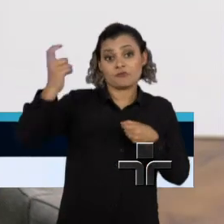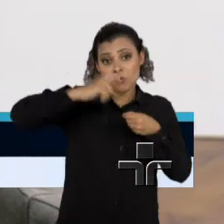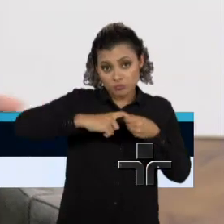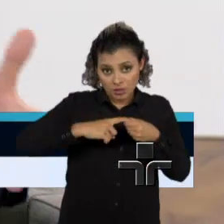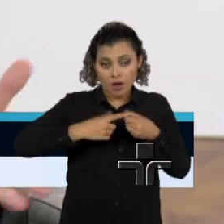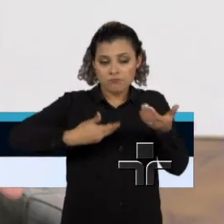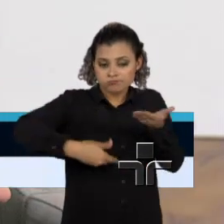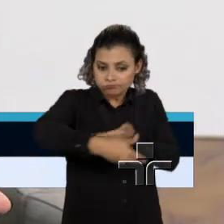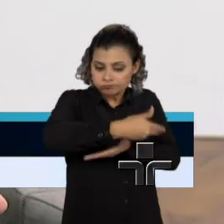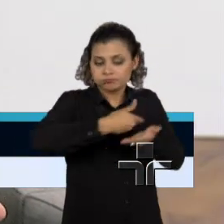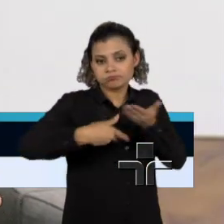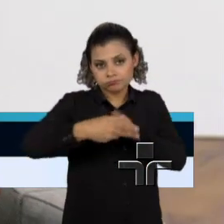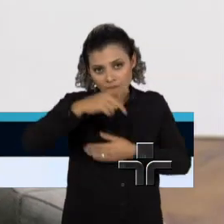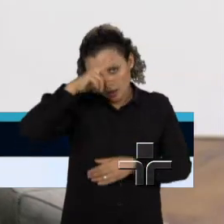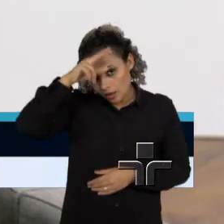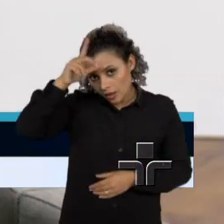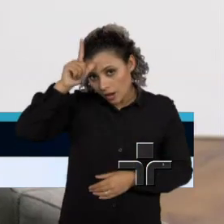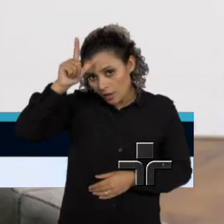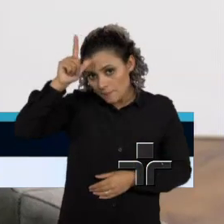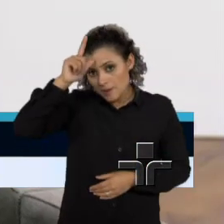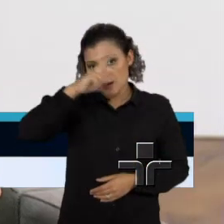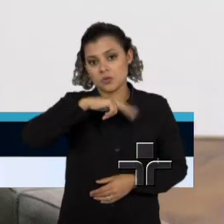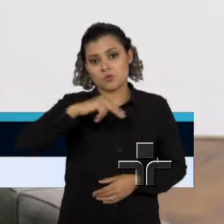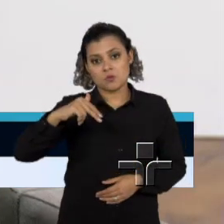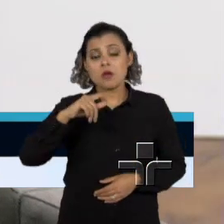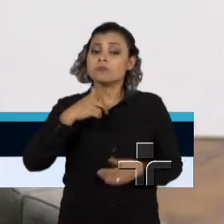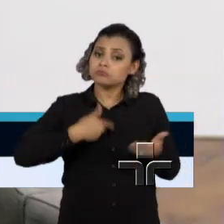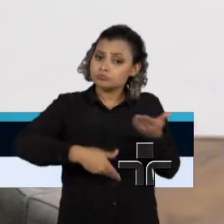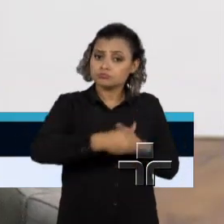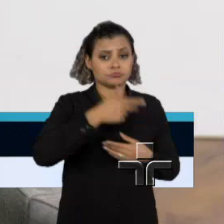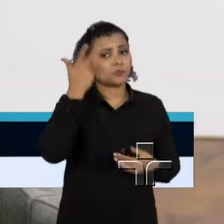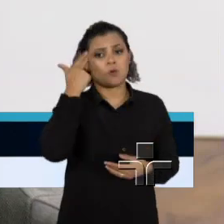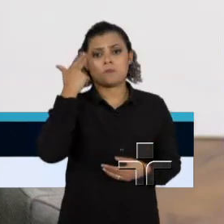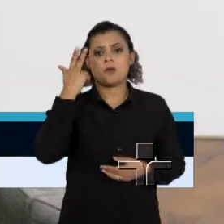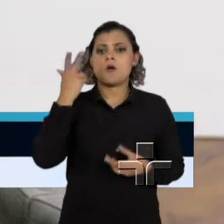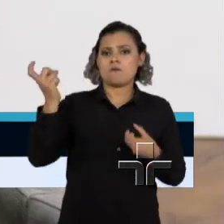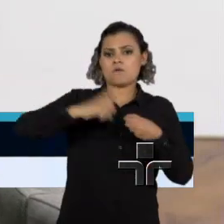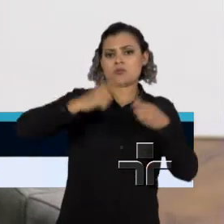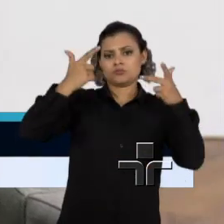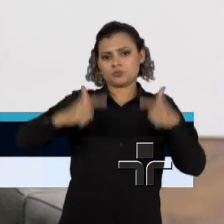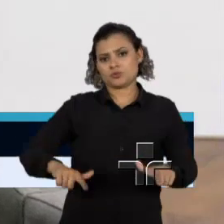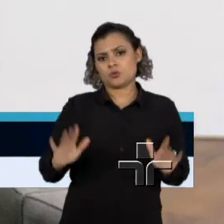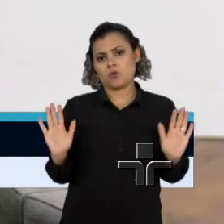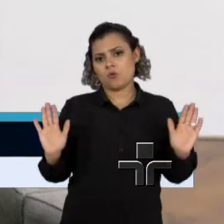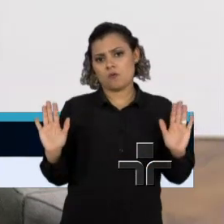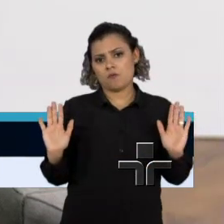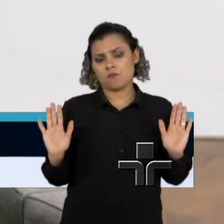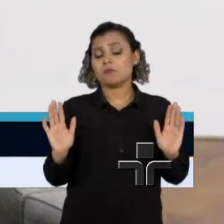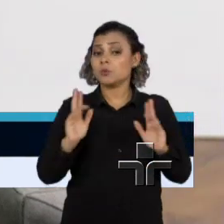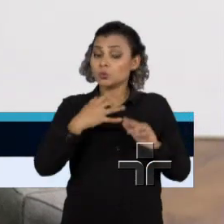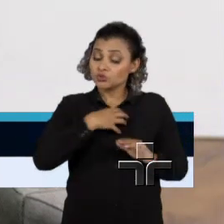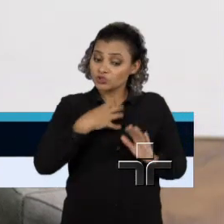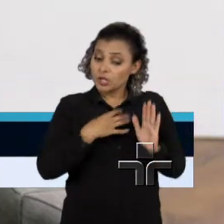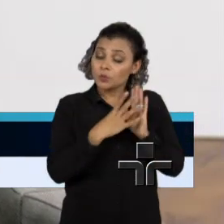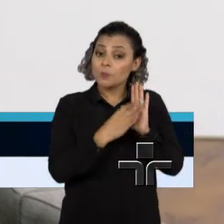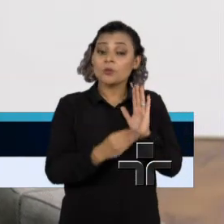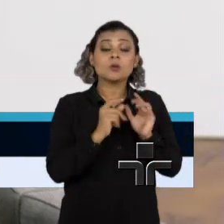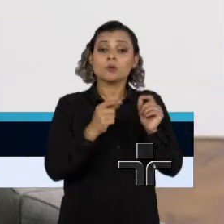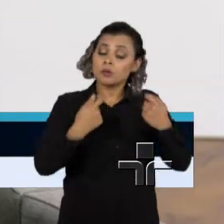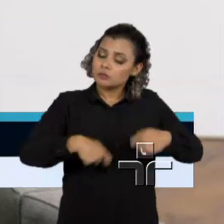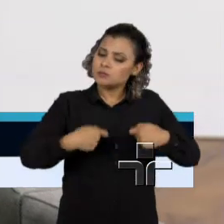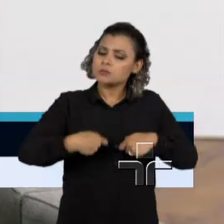retomaremos assim que haja o consenso, passa a fruir novamente os recursos num modelo que eu entendo que é